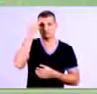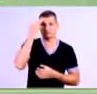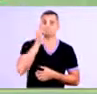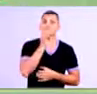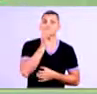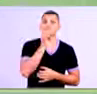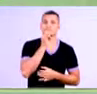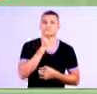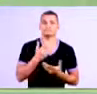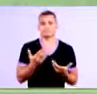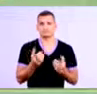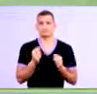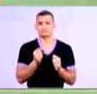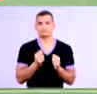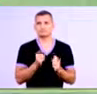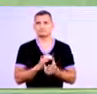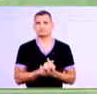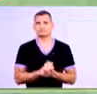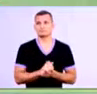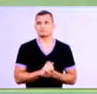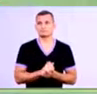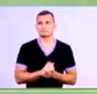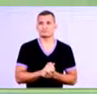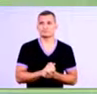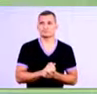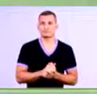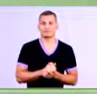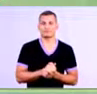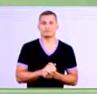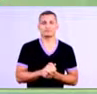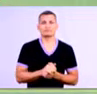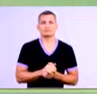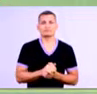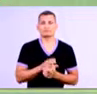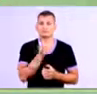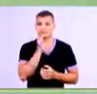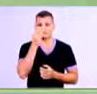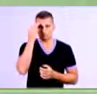a gente pode utilizar evidenciando esses modelos mentais.